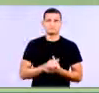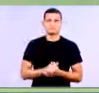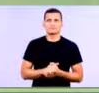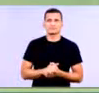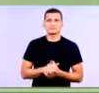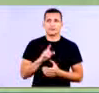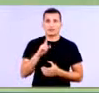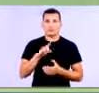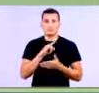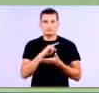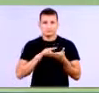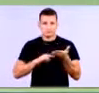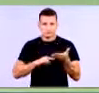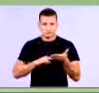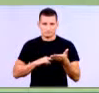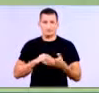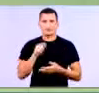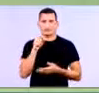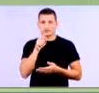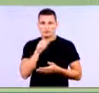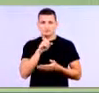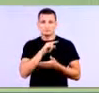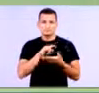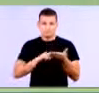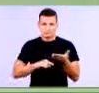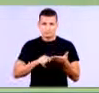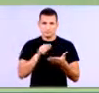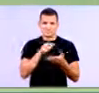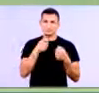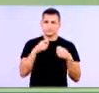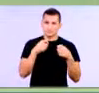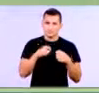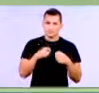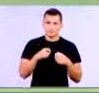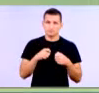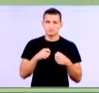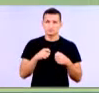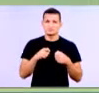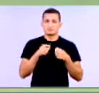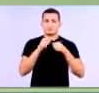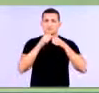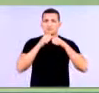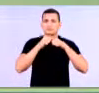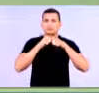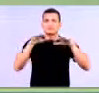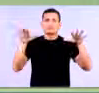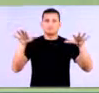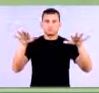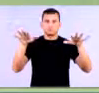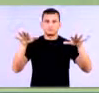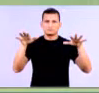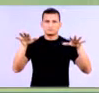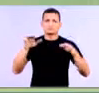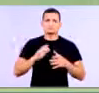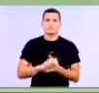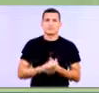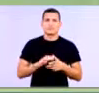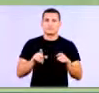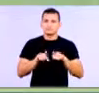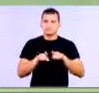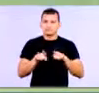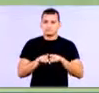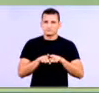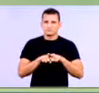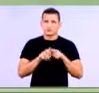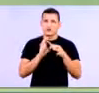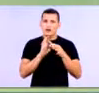é do que um documento. Esse documento ele deve ser público e ficar à disposição